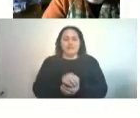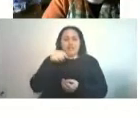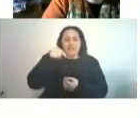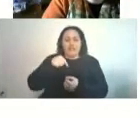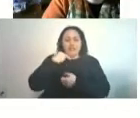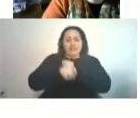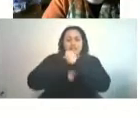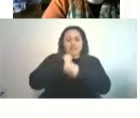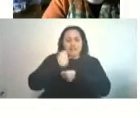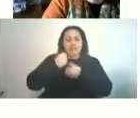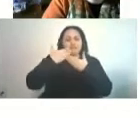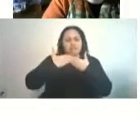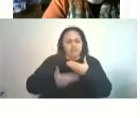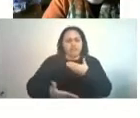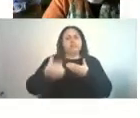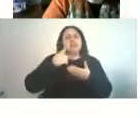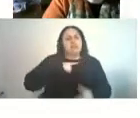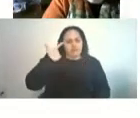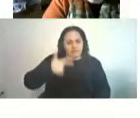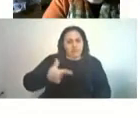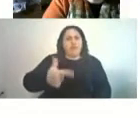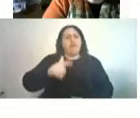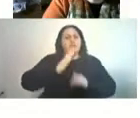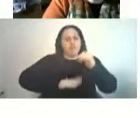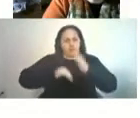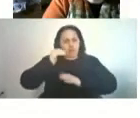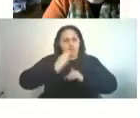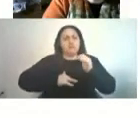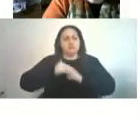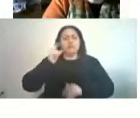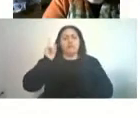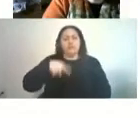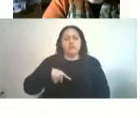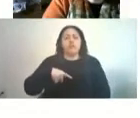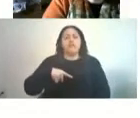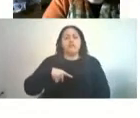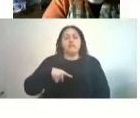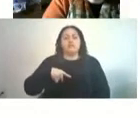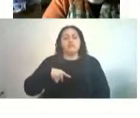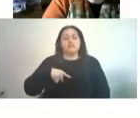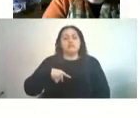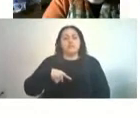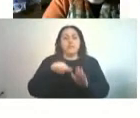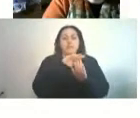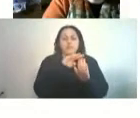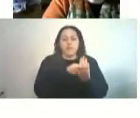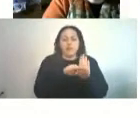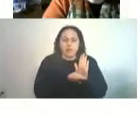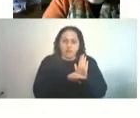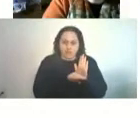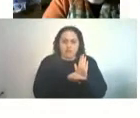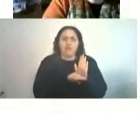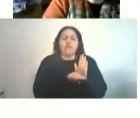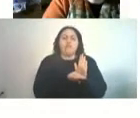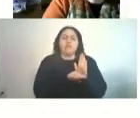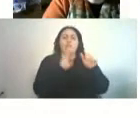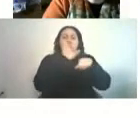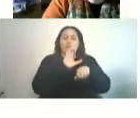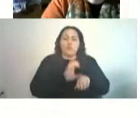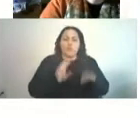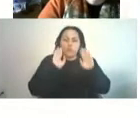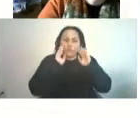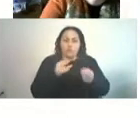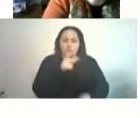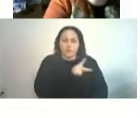ano, outras atividades que estarão acontecendo pelo programa de formação docente da UFSPA, né? Então, nós